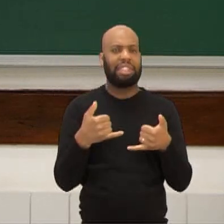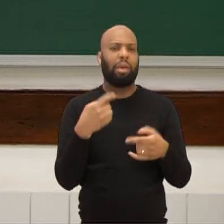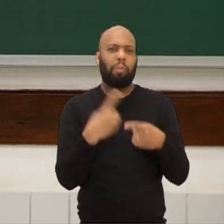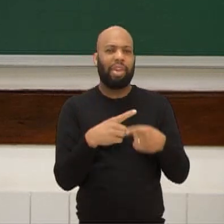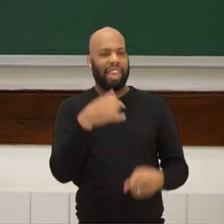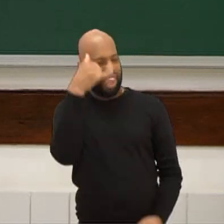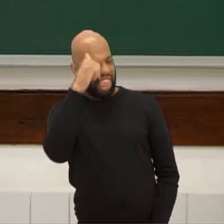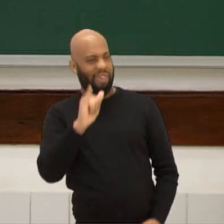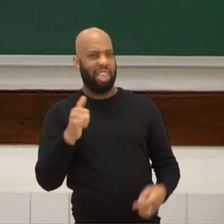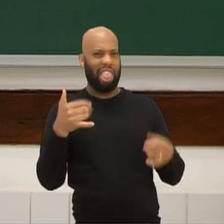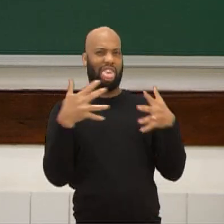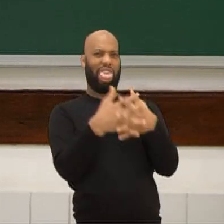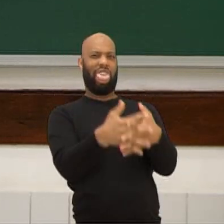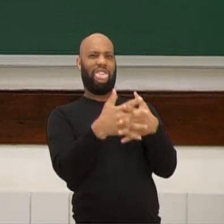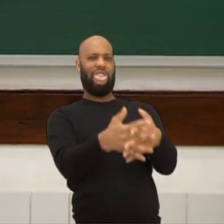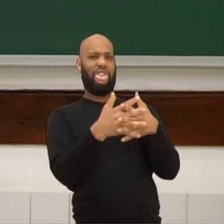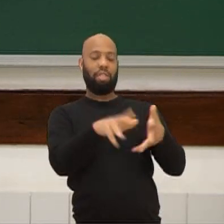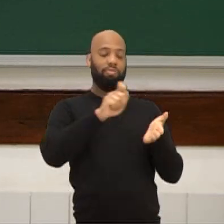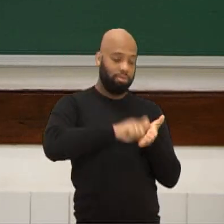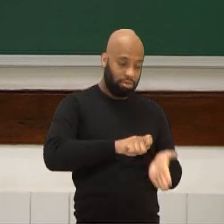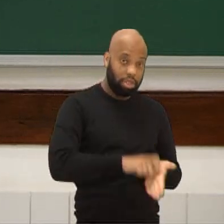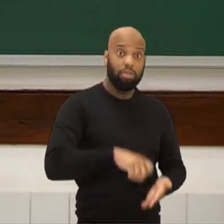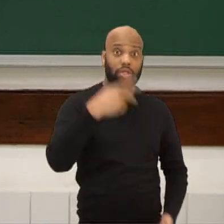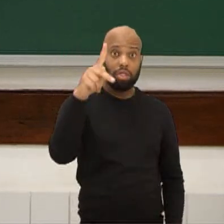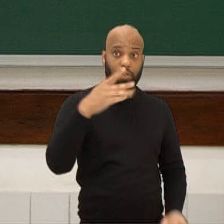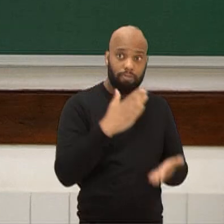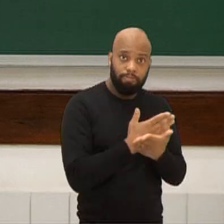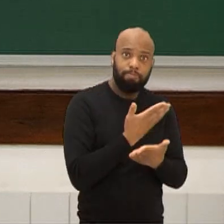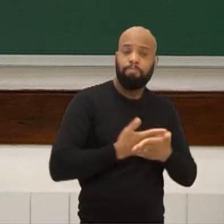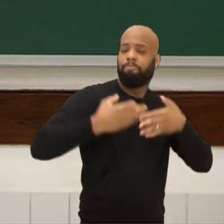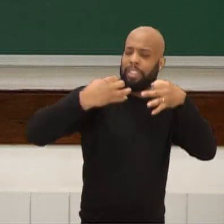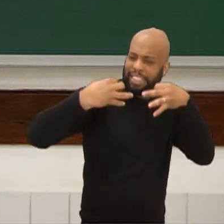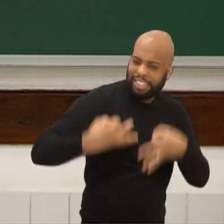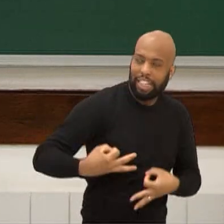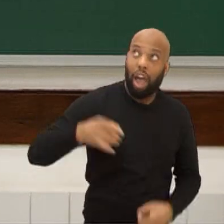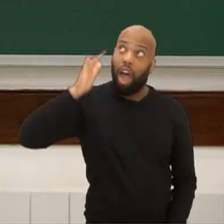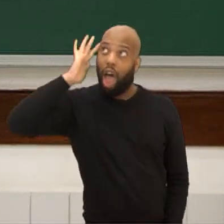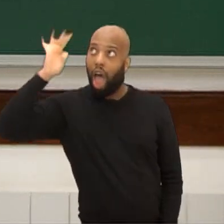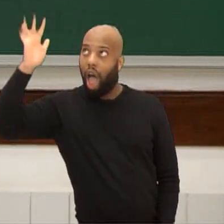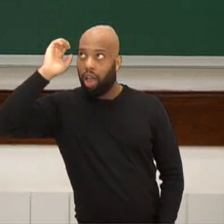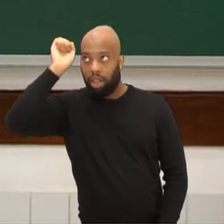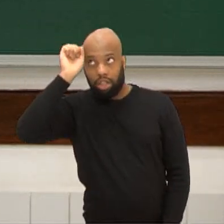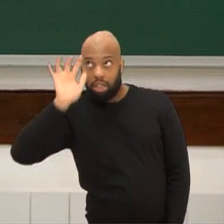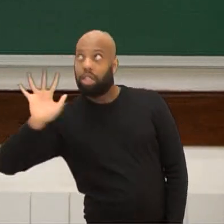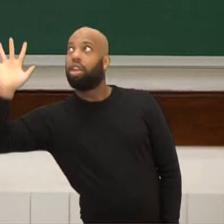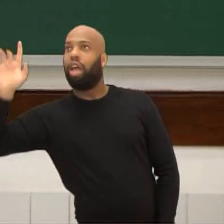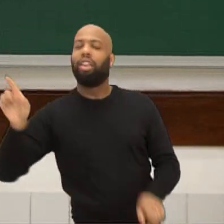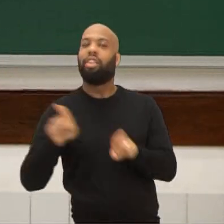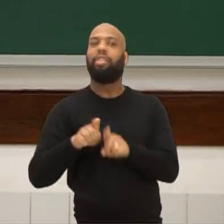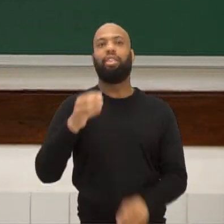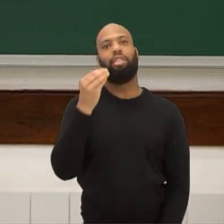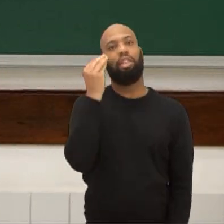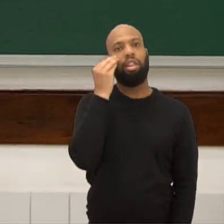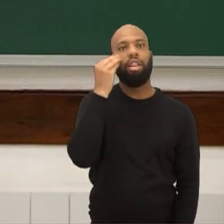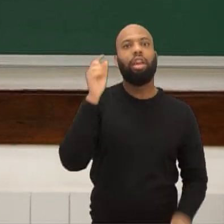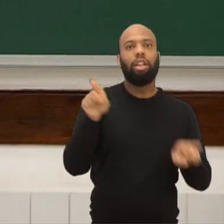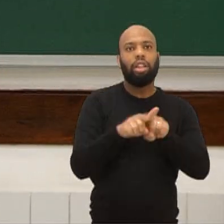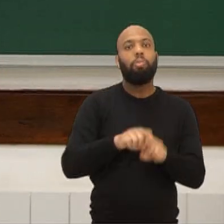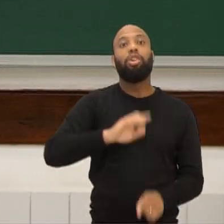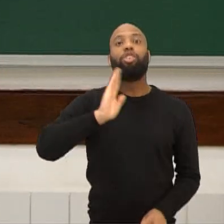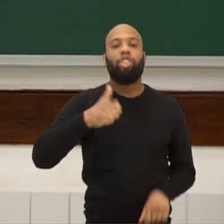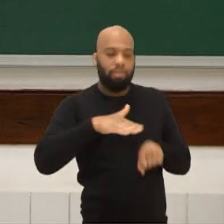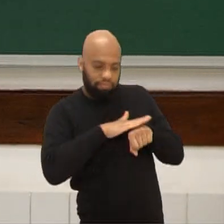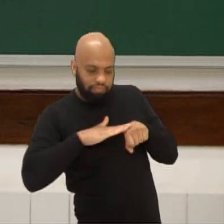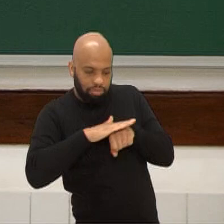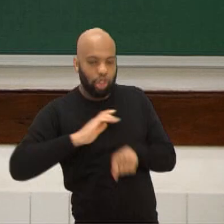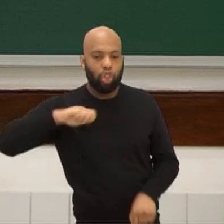você já fez nas outras aulas. Relata no caderno, né? Usa a tua imaginação, tenta usar exclusivamente agora a tua imaginação com o que a gente já conversou sobre